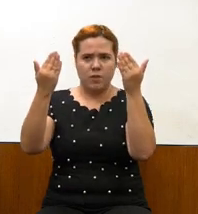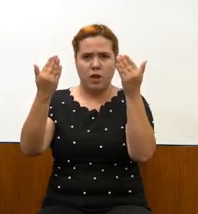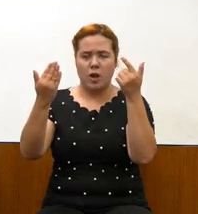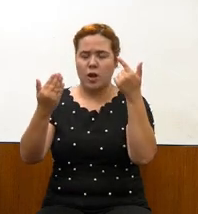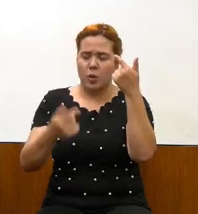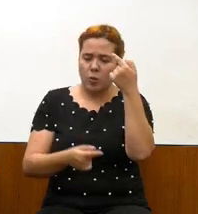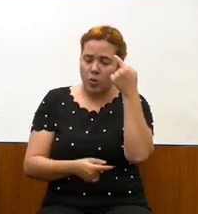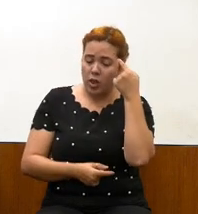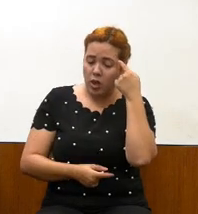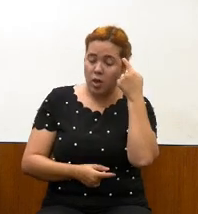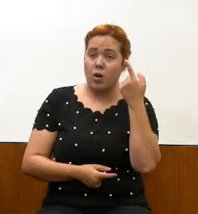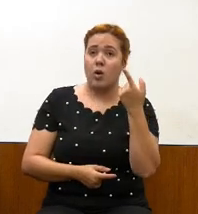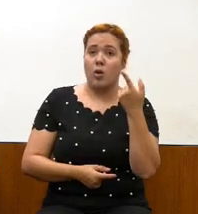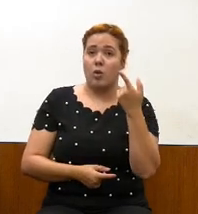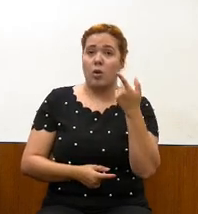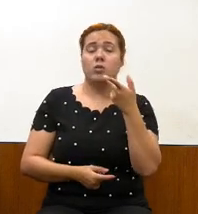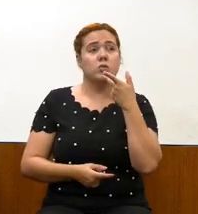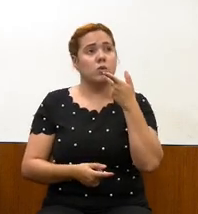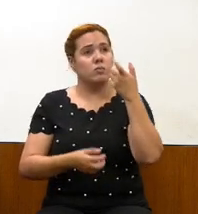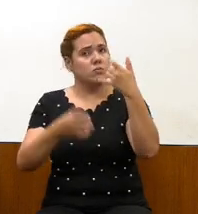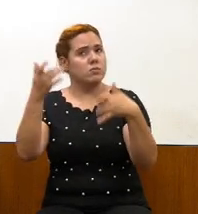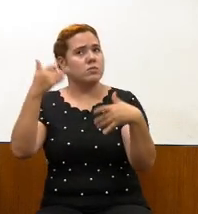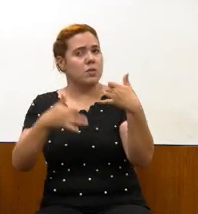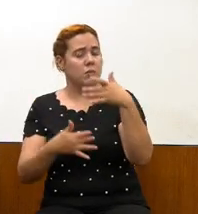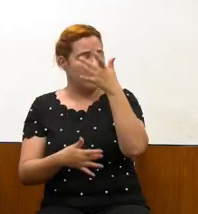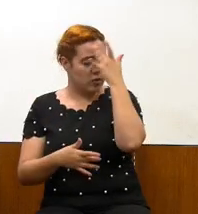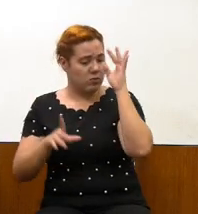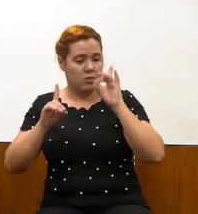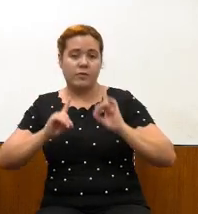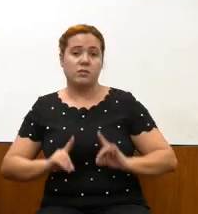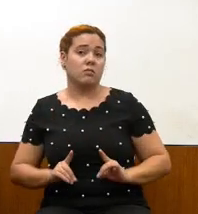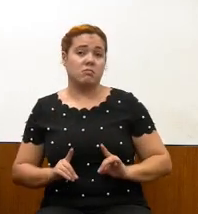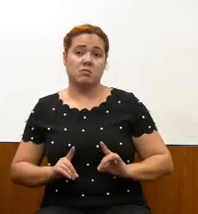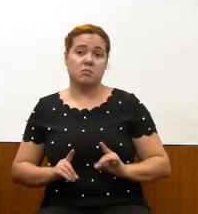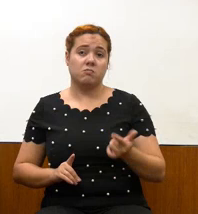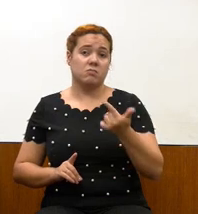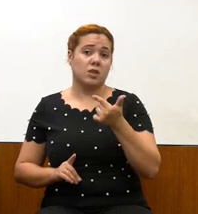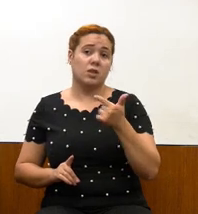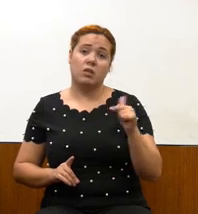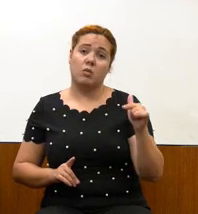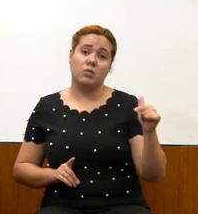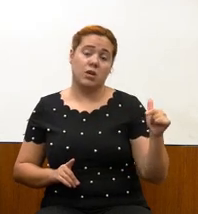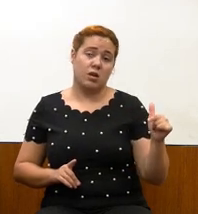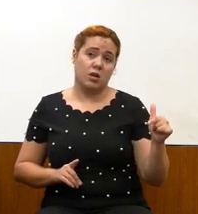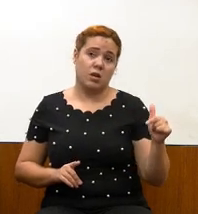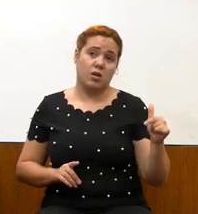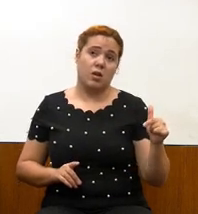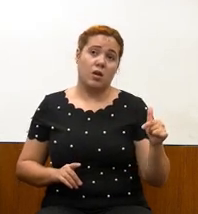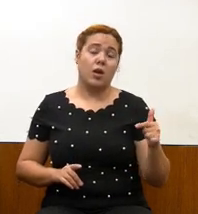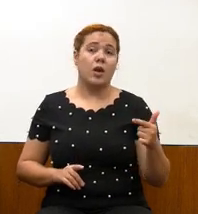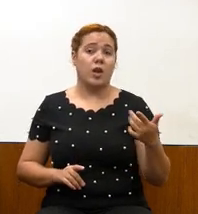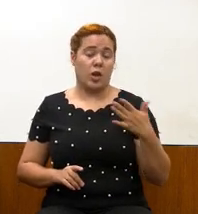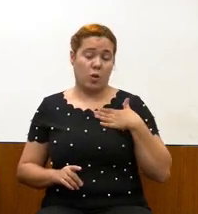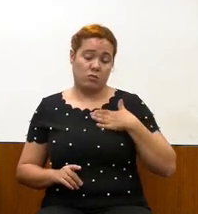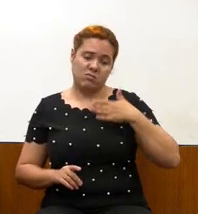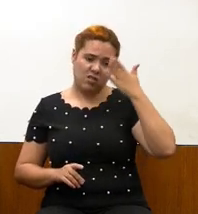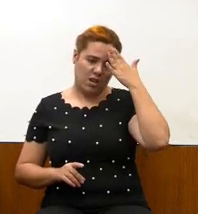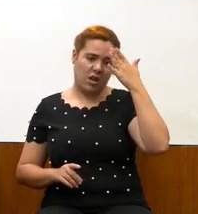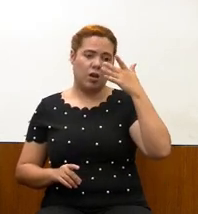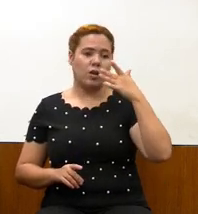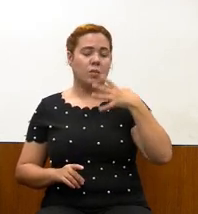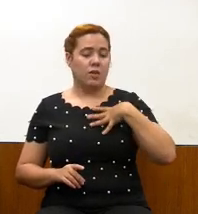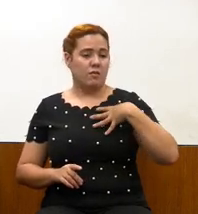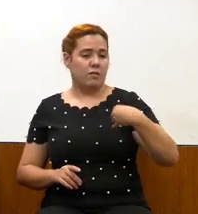falando enquanto psicólogo e uma pessoa sem deficiência. Claro que a gente pode falar que eu sou um filho de uma mulher com deficiência,